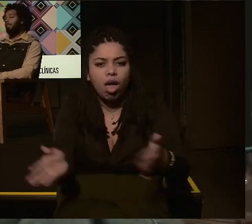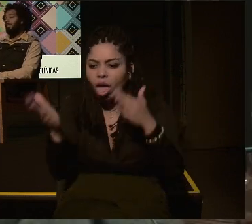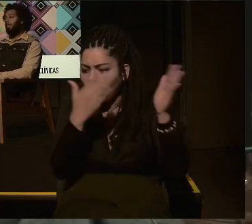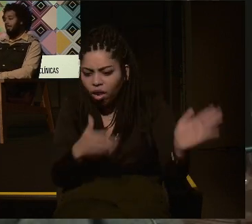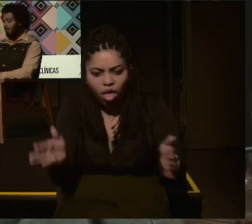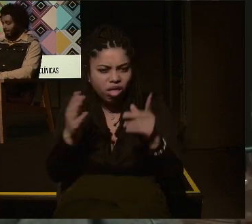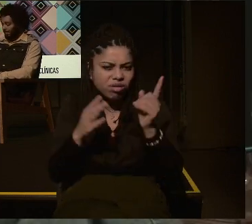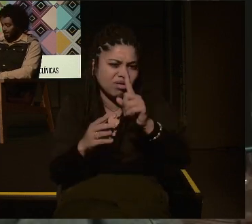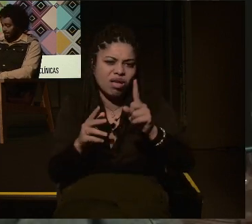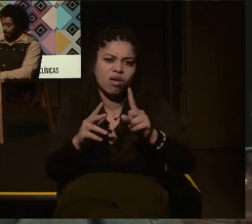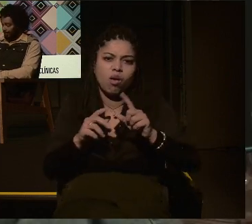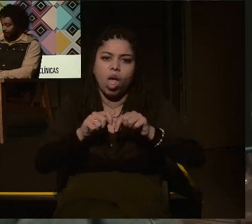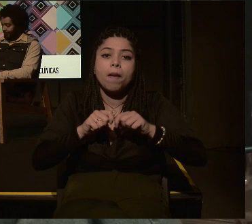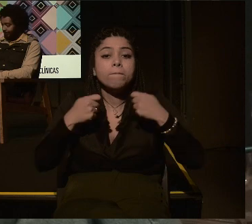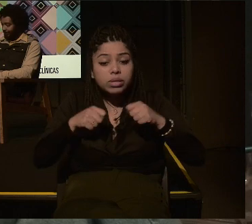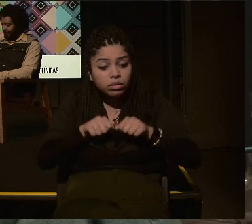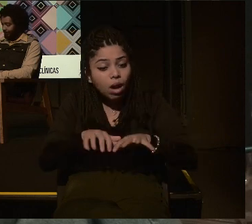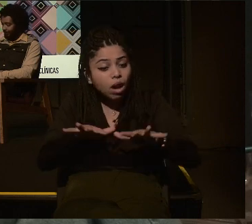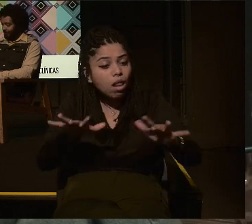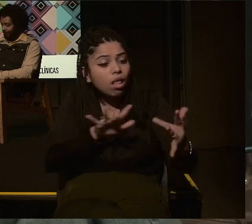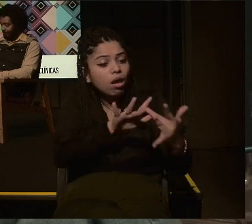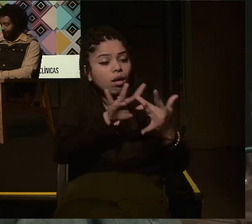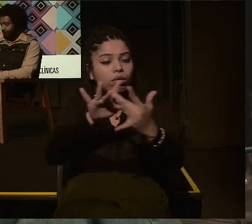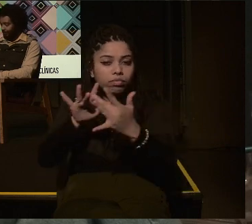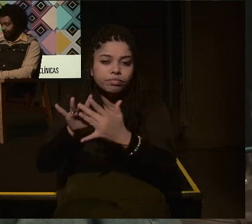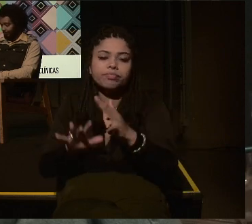se eu começar a discutir um caso com vocês